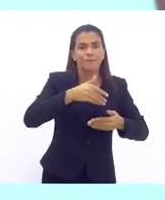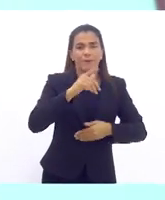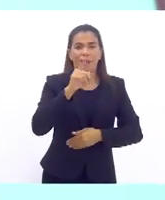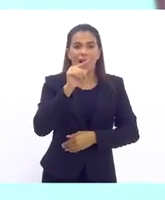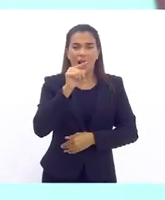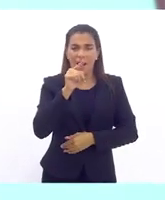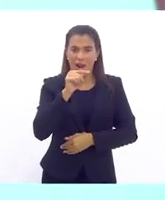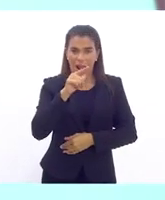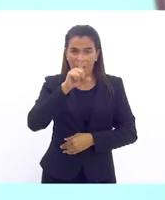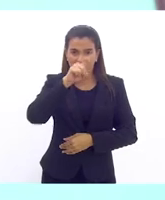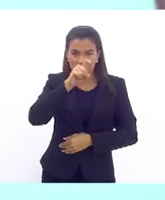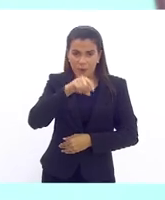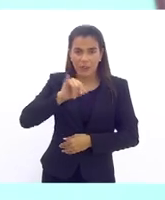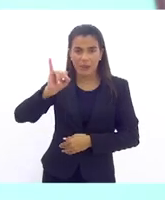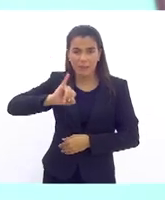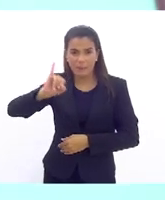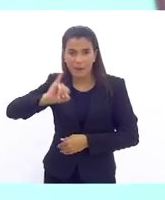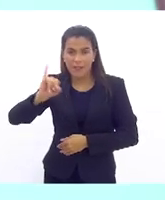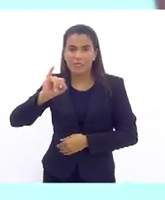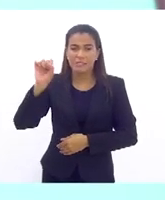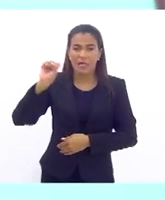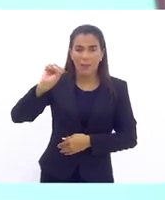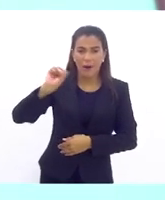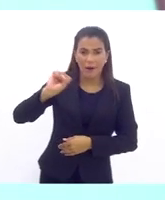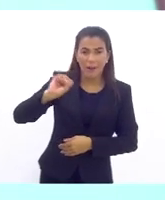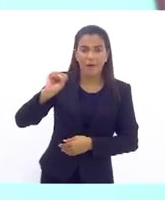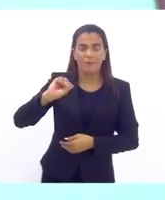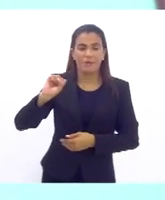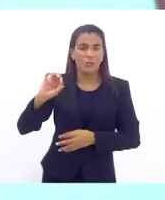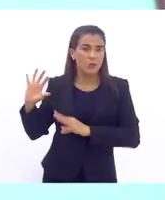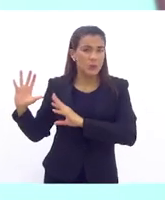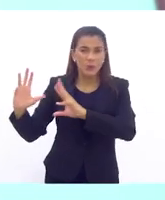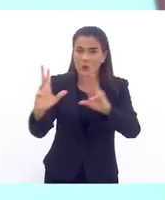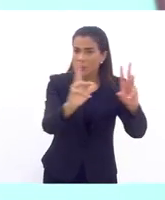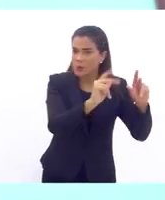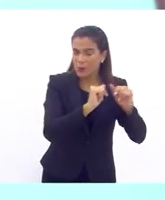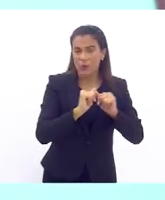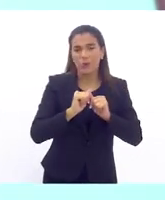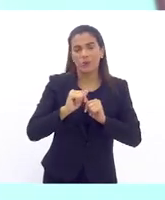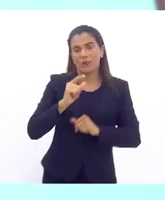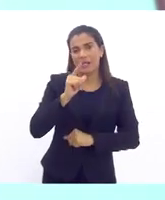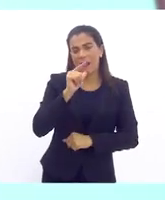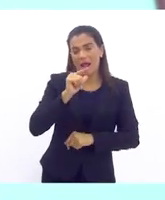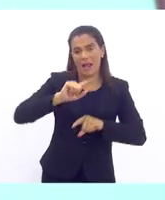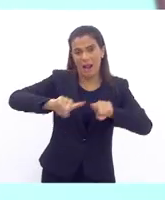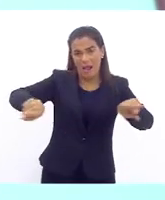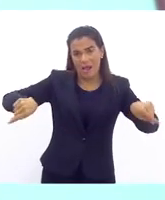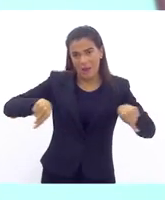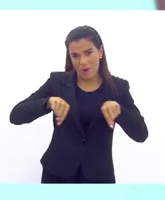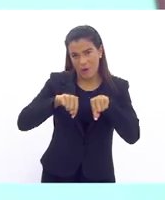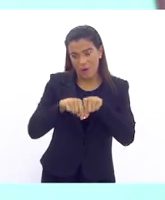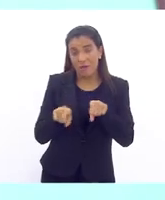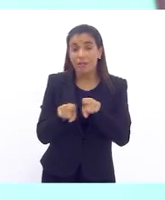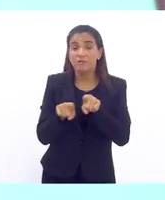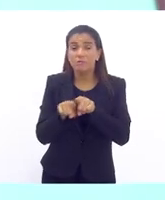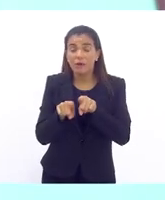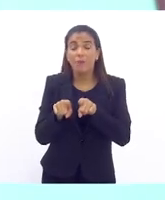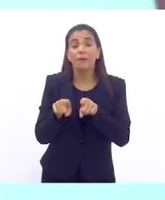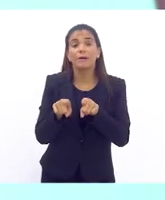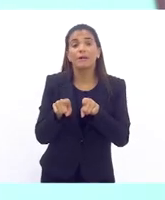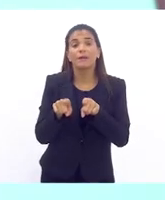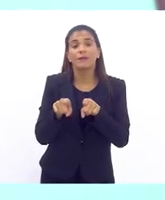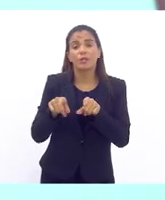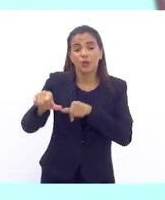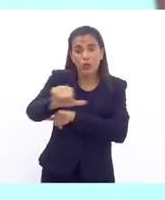na lagoa de Piratininga preciso ser feito na lagoa de Saquarema precisa ser feito em todas as Lagoas aumentar a troca Hydra troca hídrica para entrar